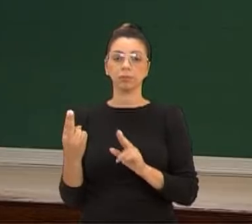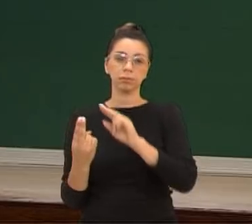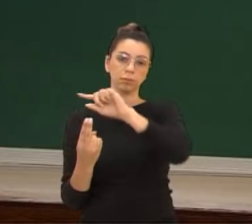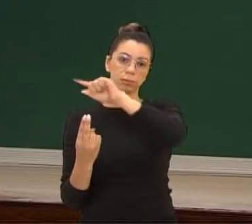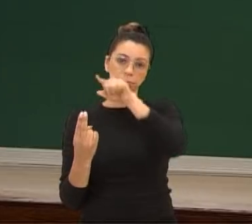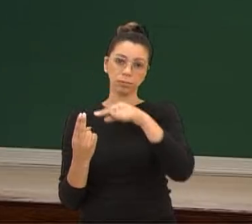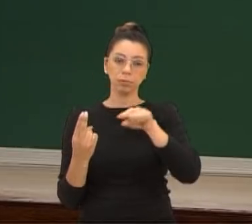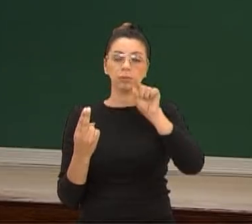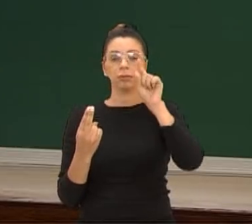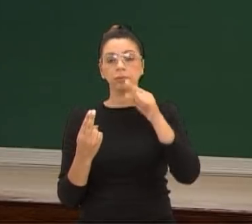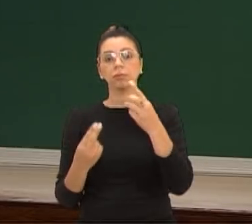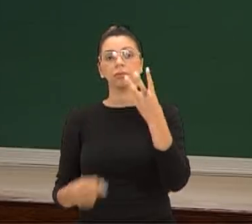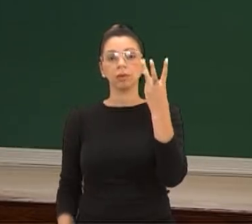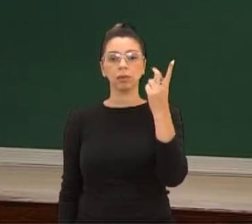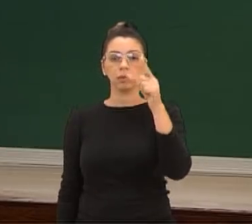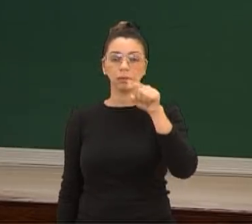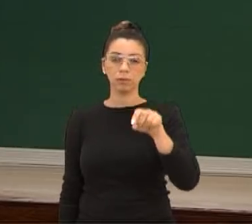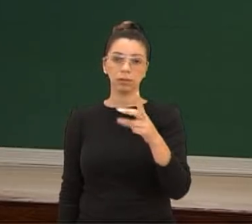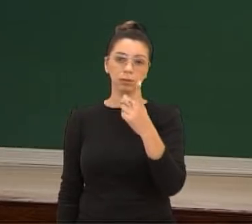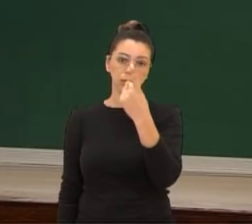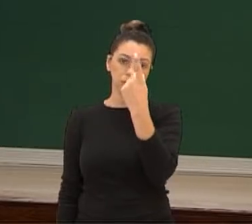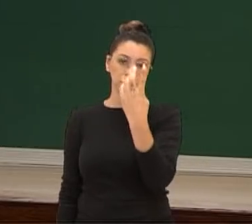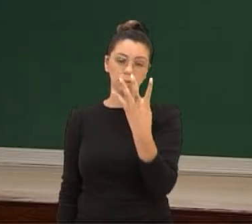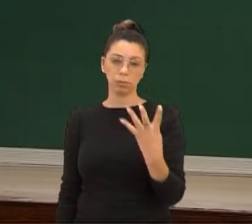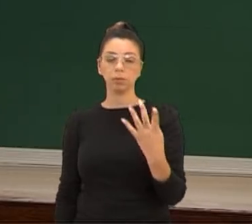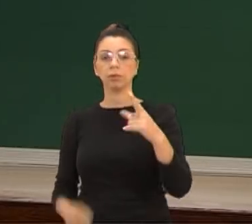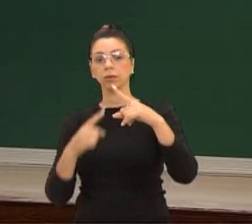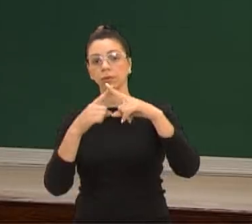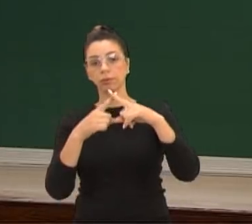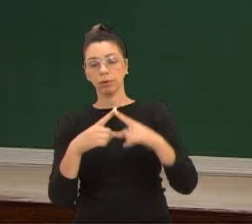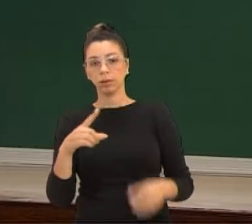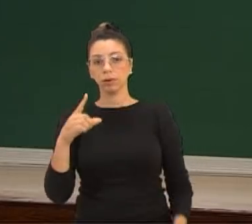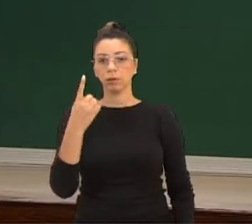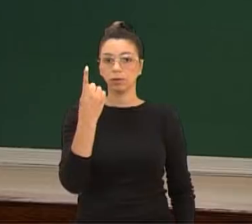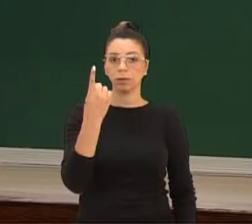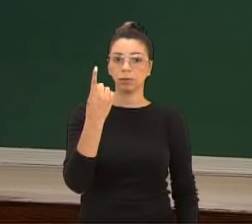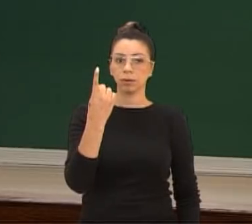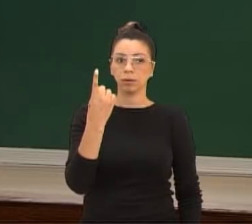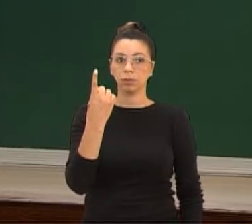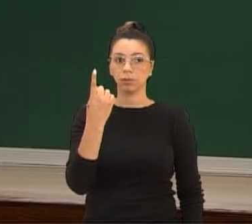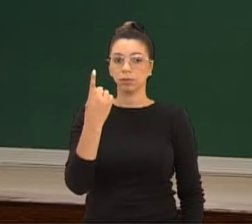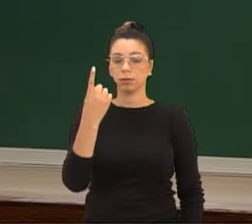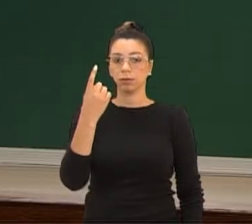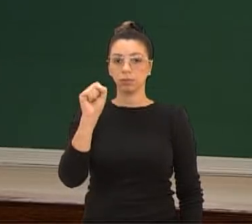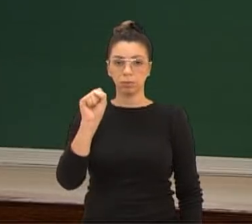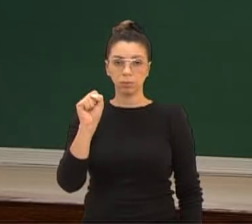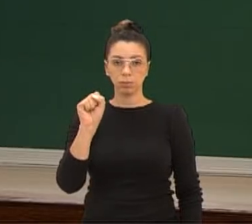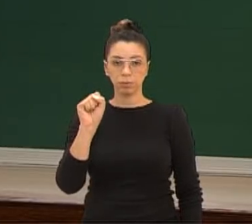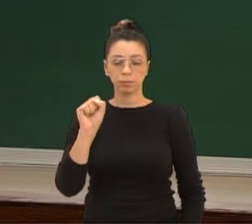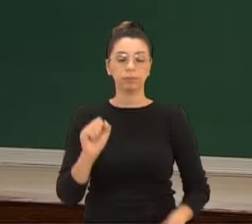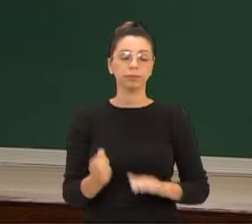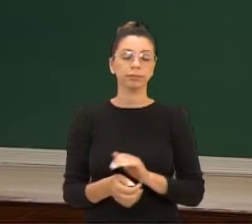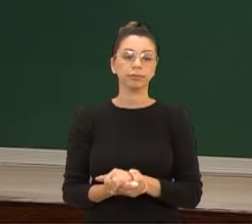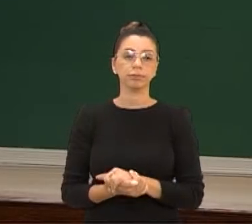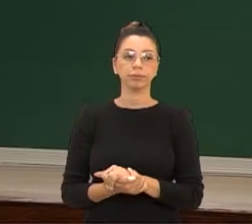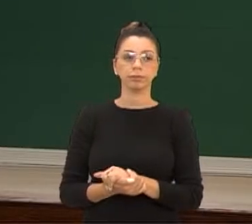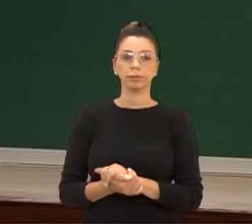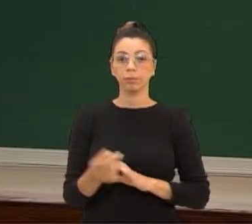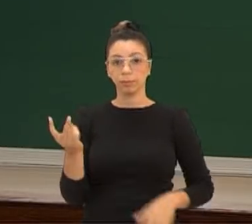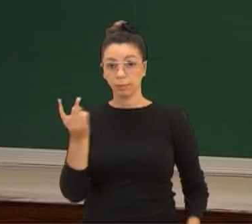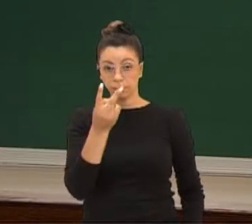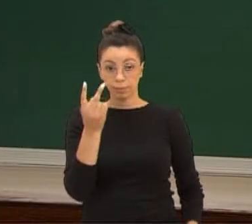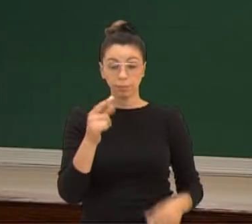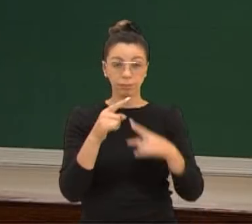por 3,14 vezes o valor do diâmetro, que é 2 vezes 9, 18. Multiplico esses